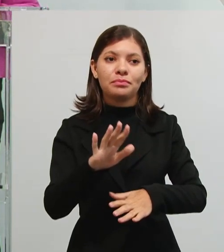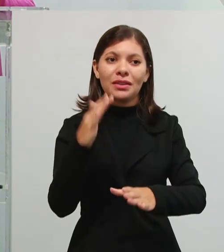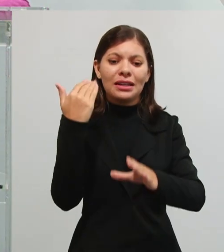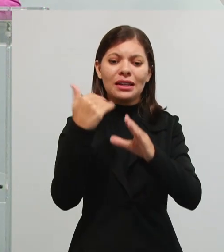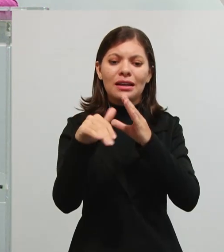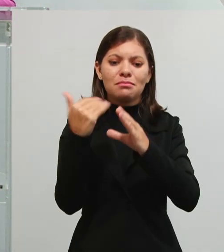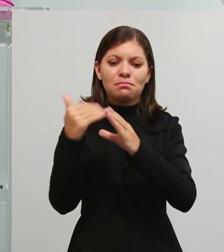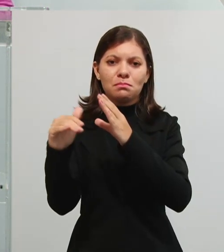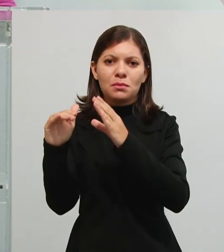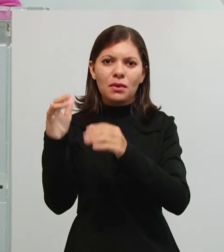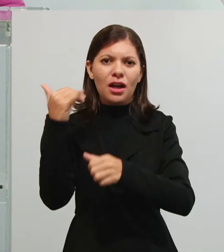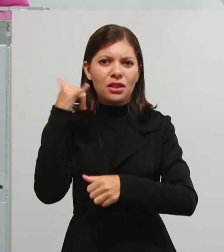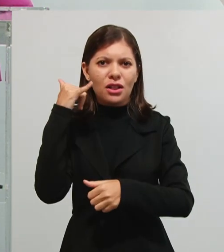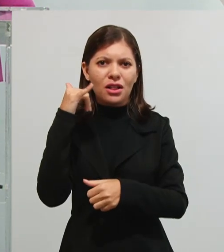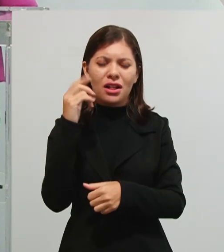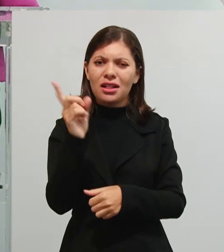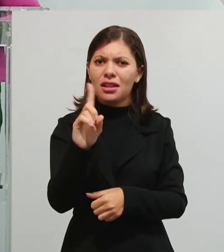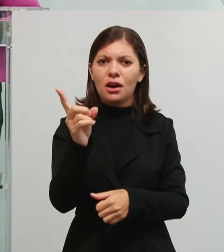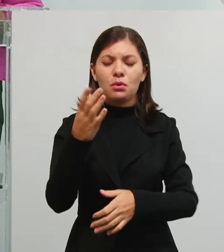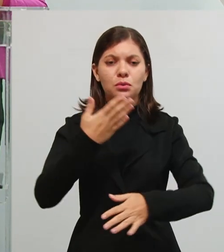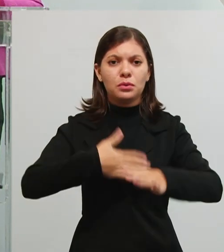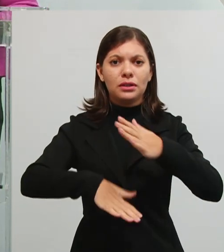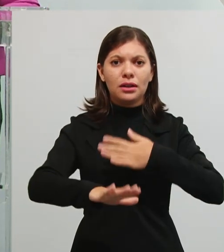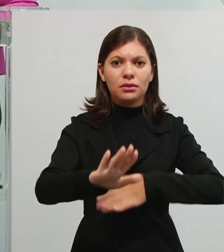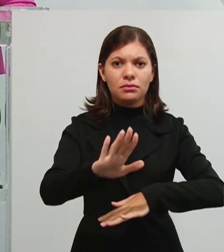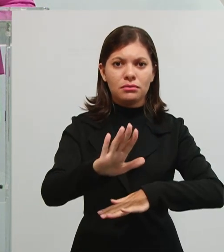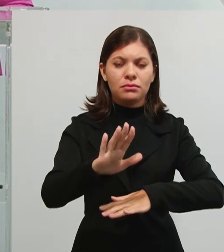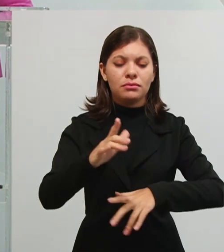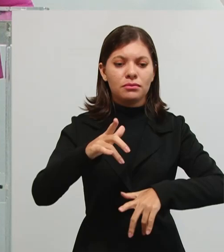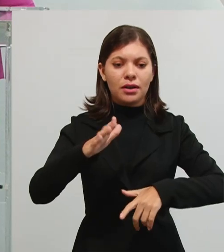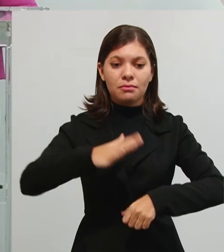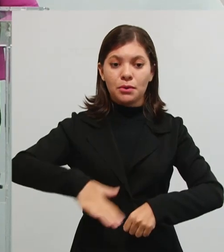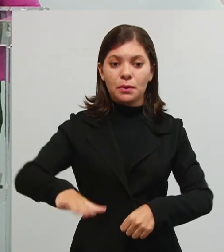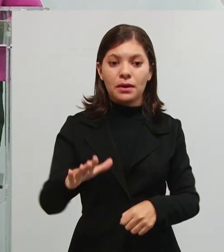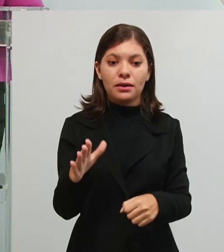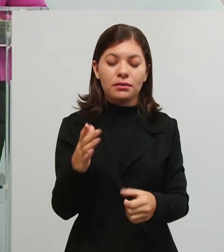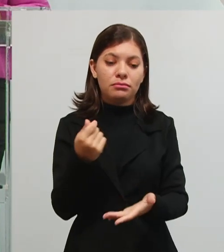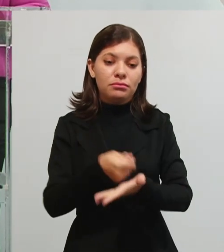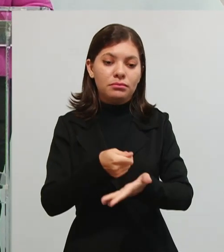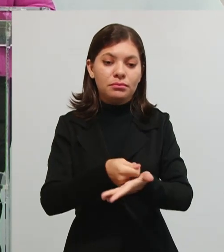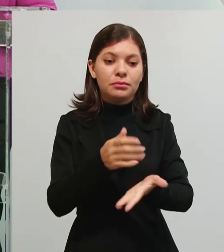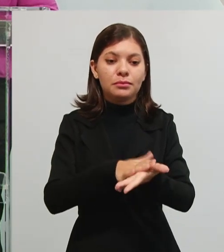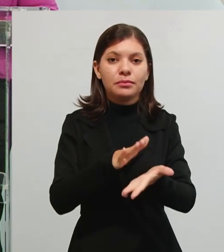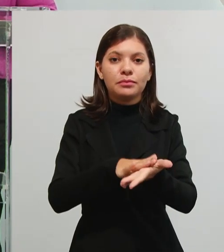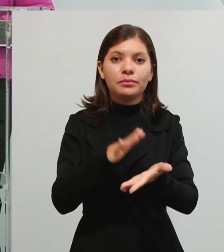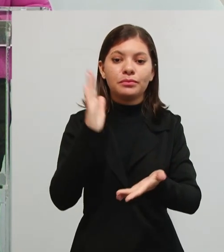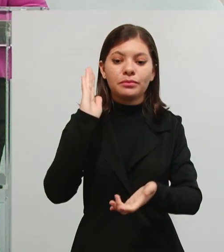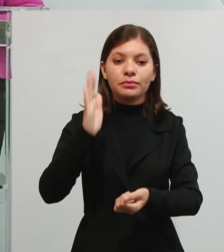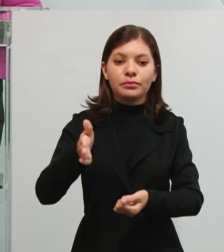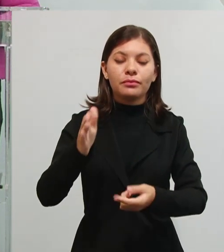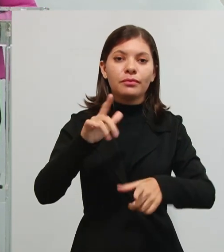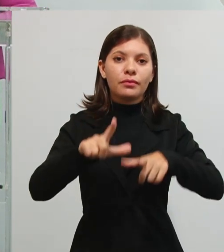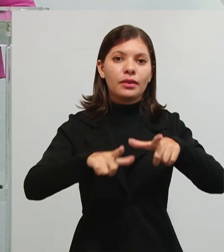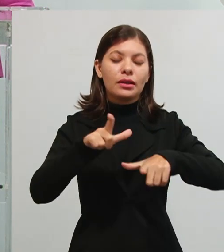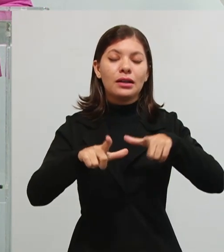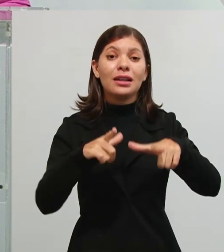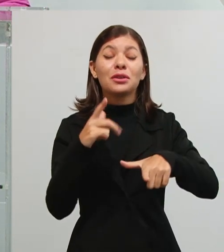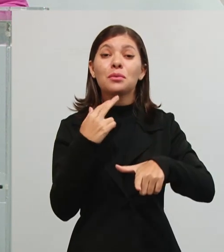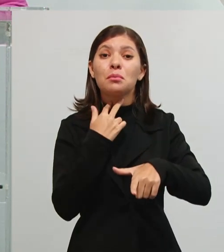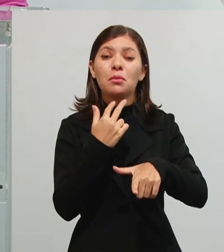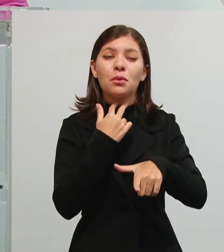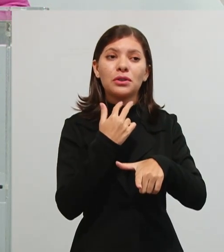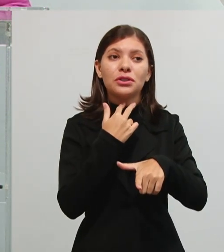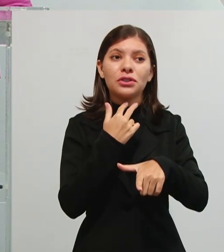recados. Você que vai trabalhar com essa área de cobrança ou que já trabalha nessa área, você não pode deixar recados. Isso é um tipo